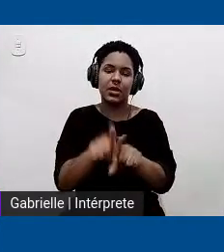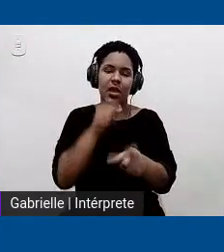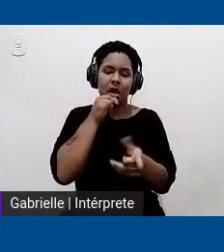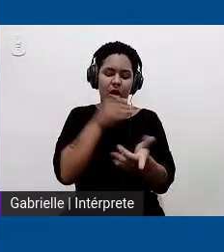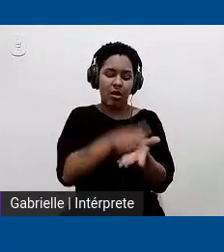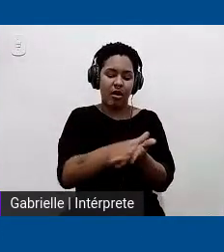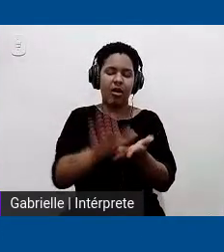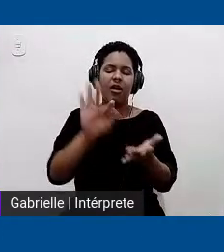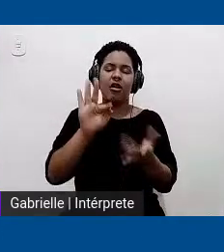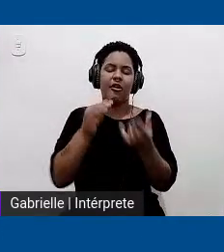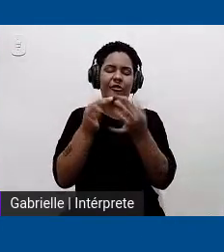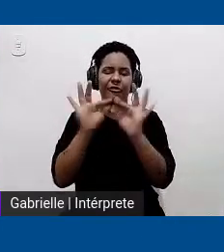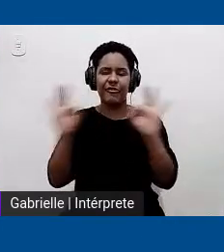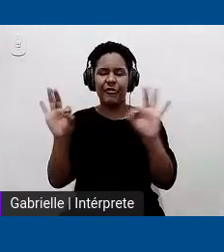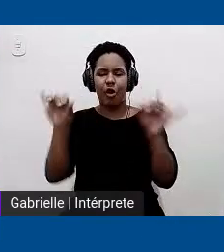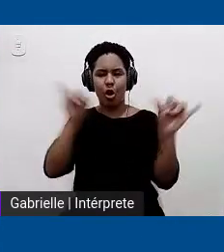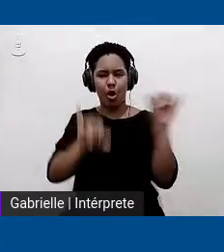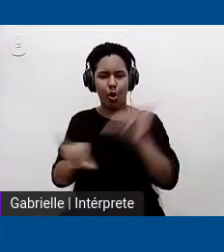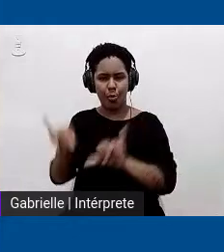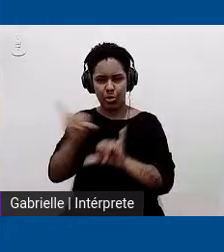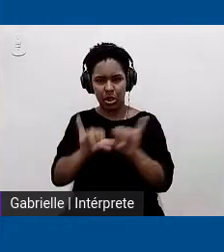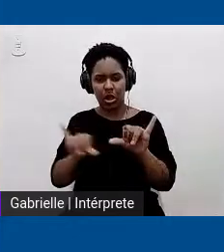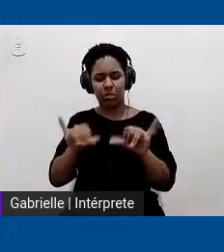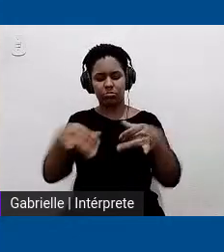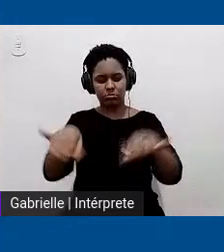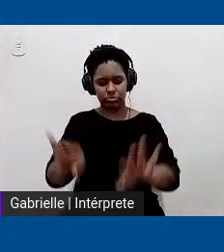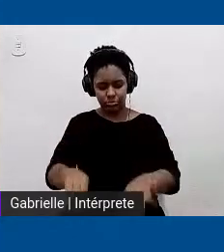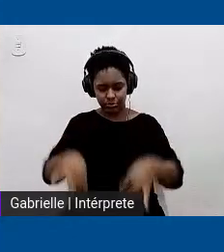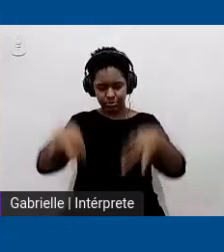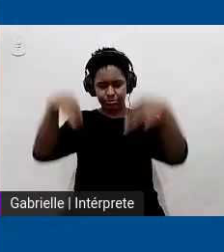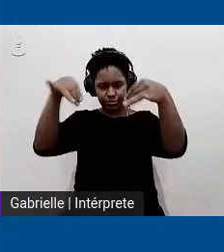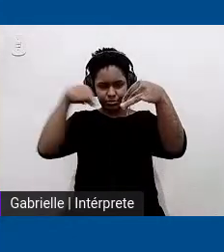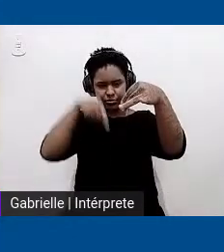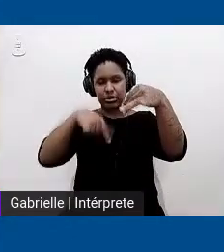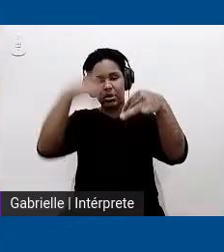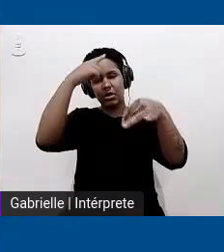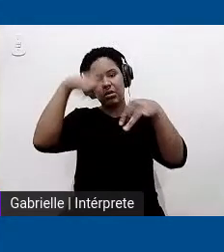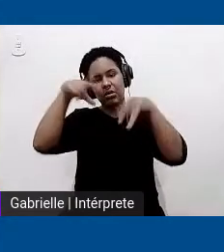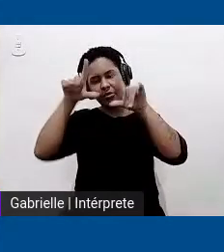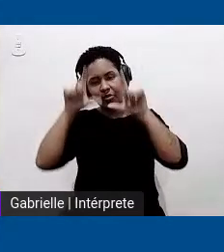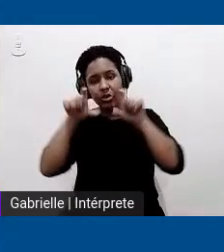reveladores, né? Sobre sistema em cor,